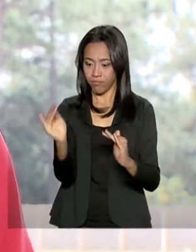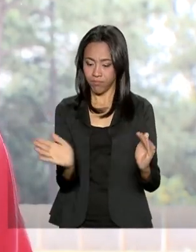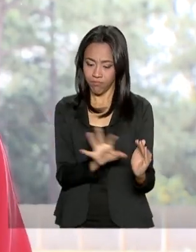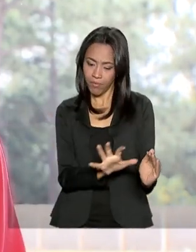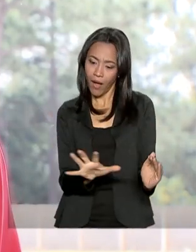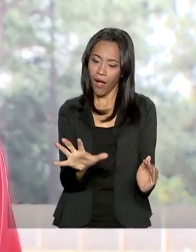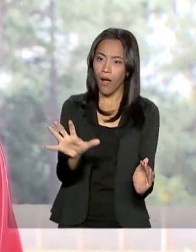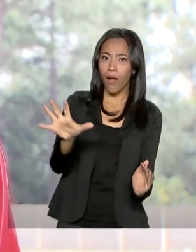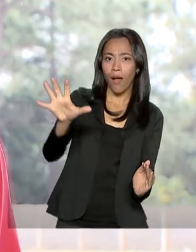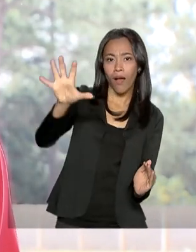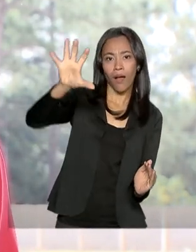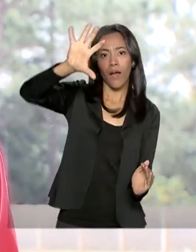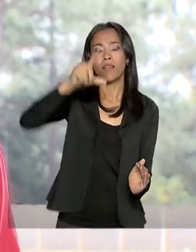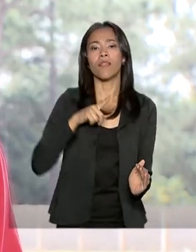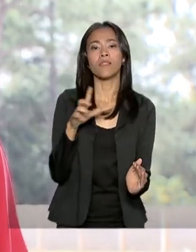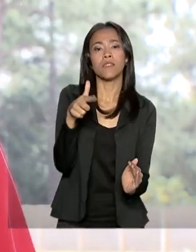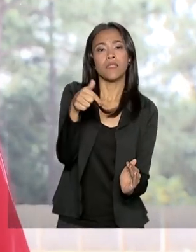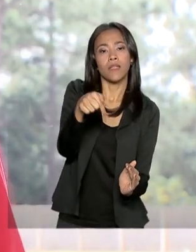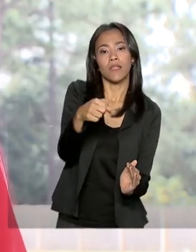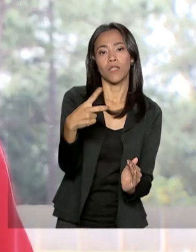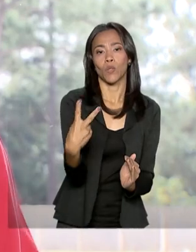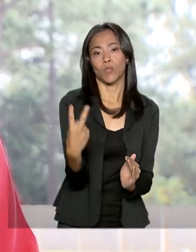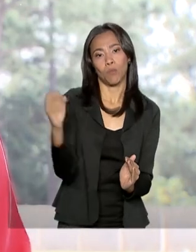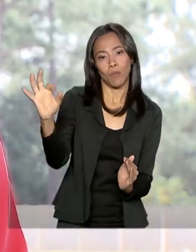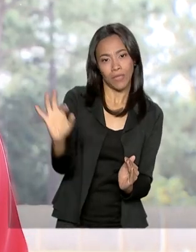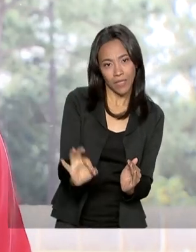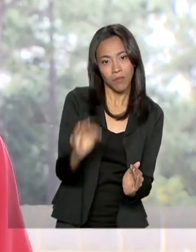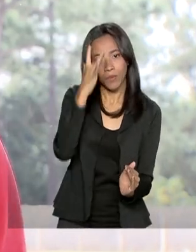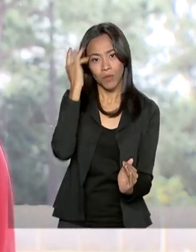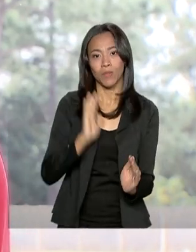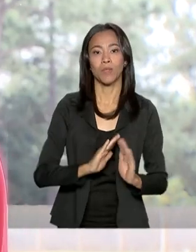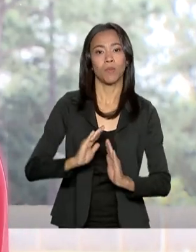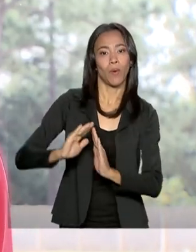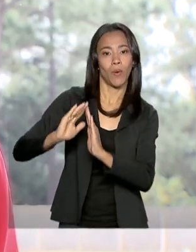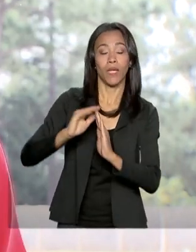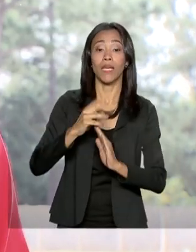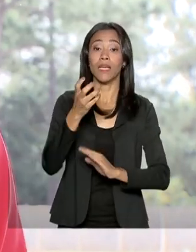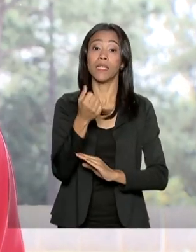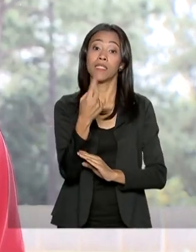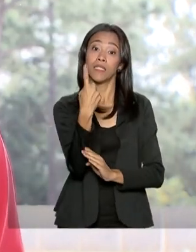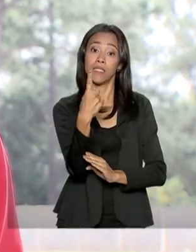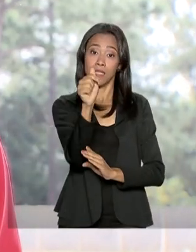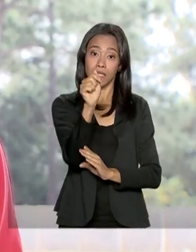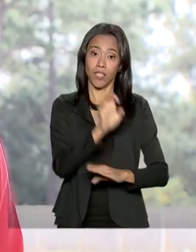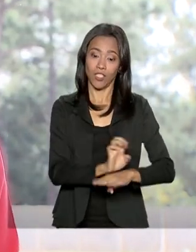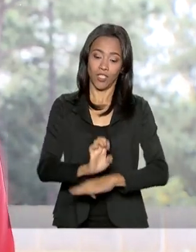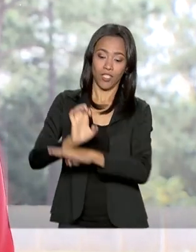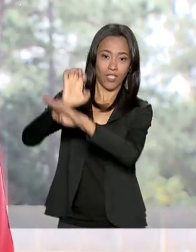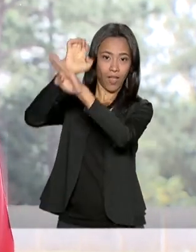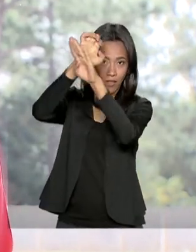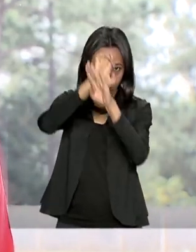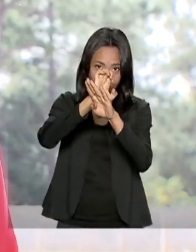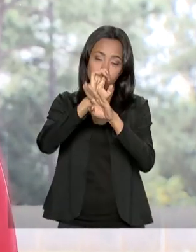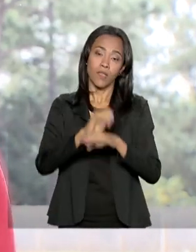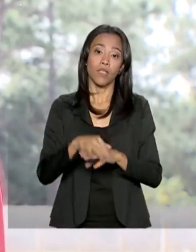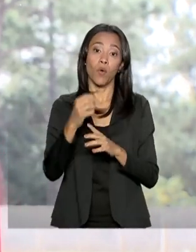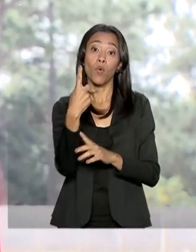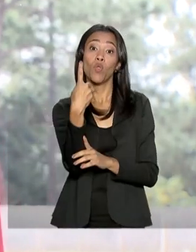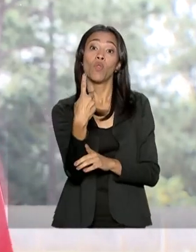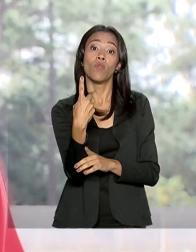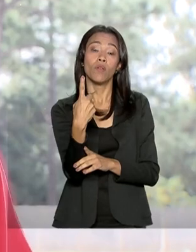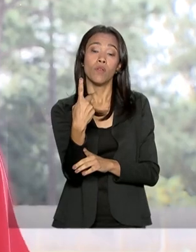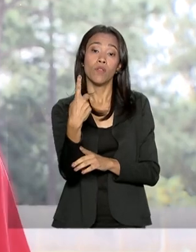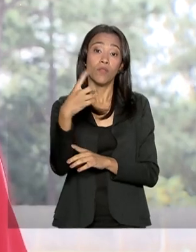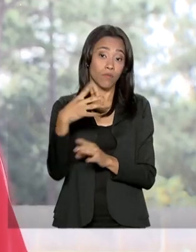cerca de 72% da população em 17 estados. E segundo o estudo, 9 destes